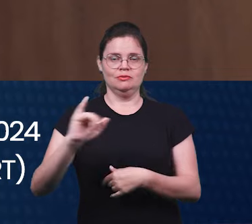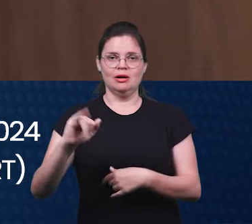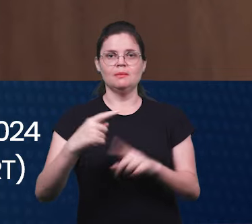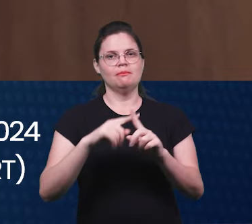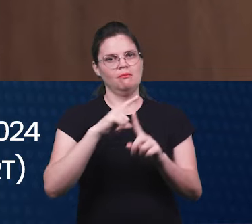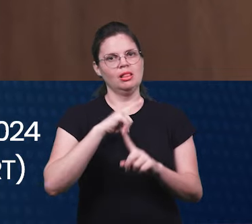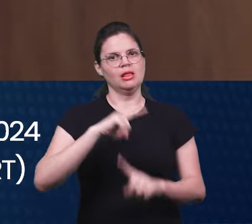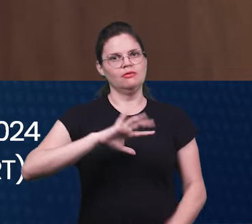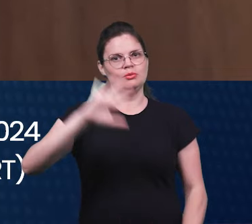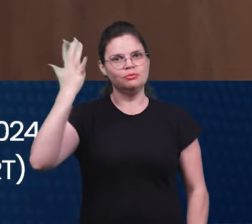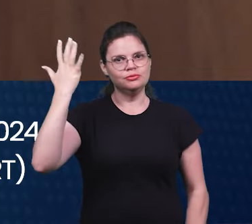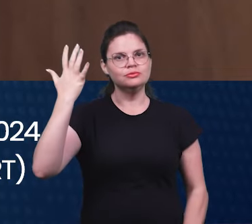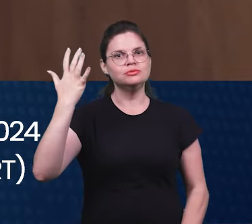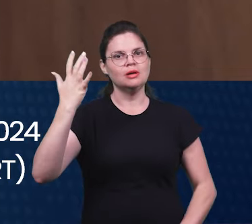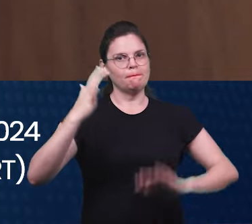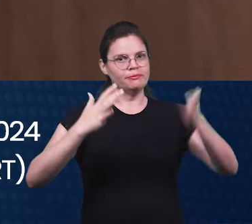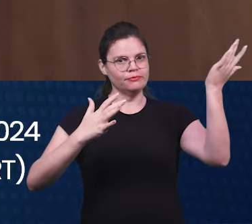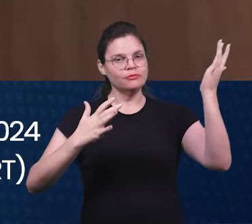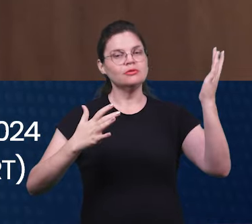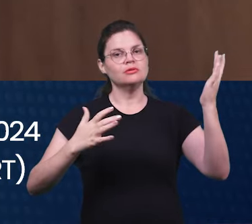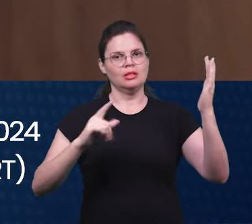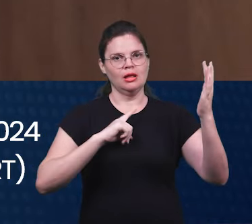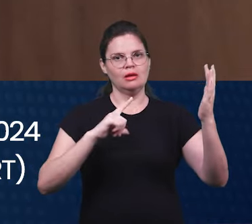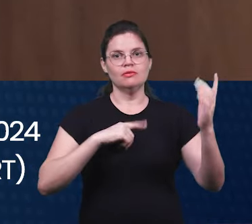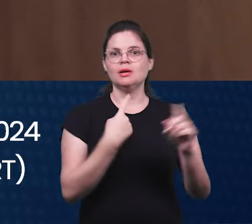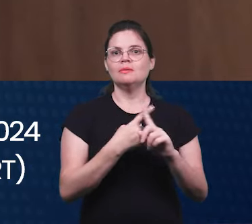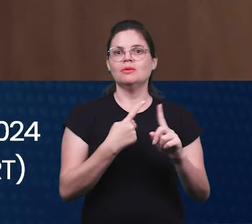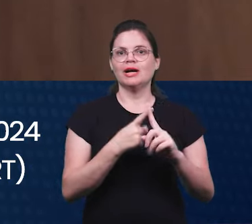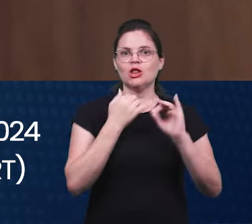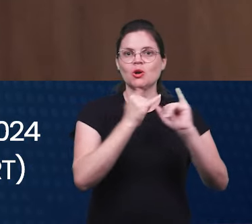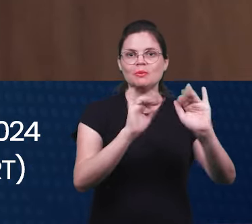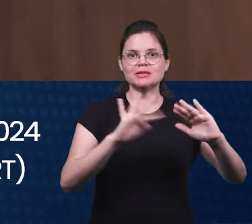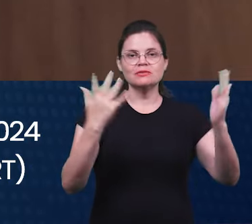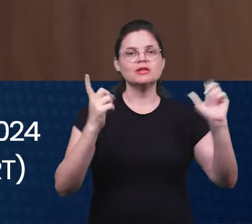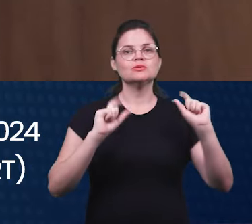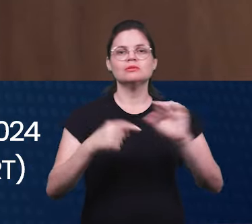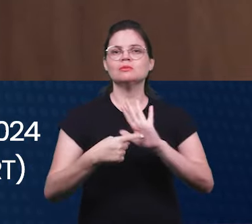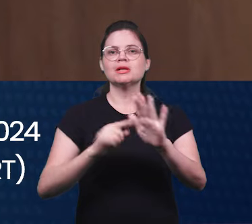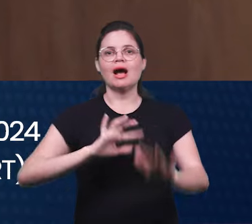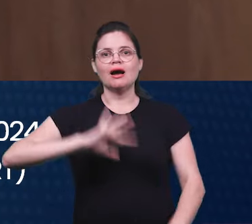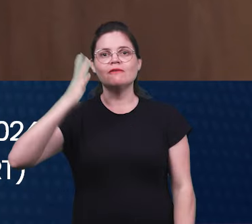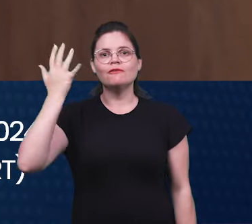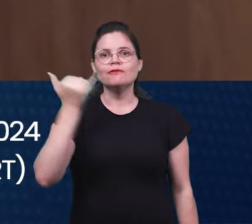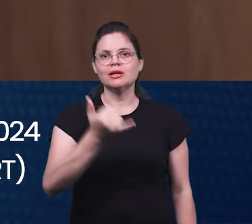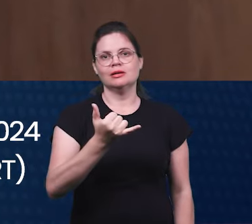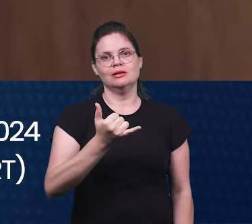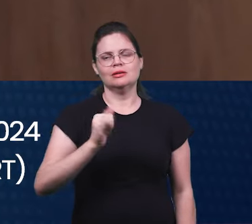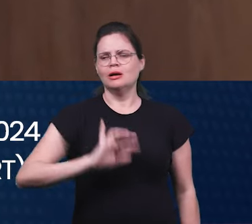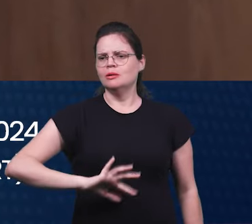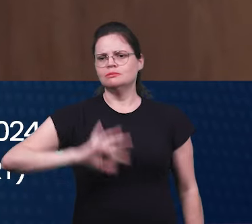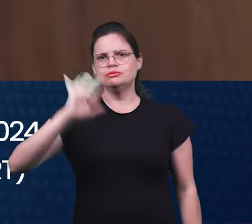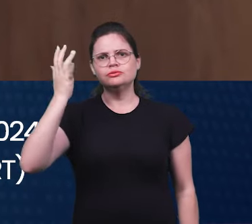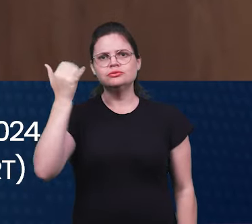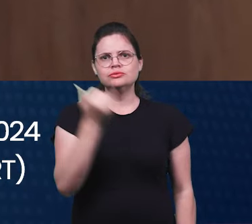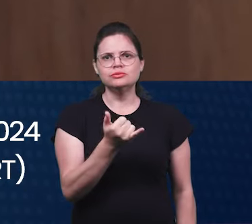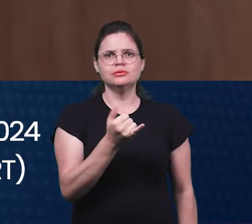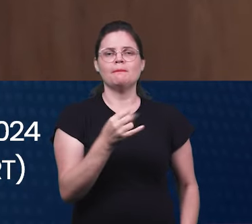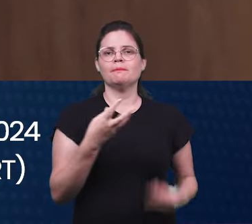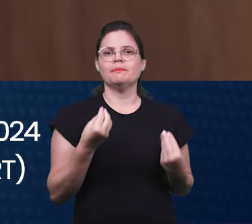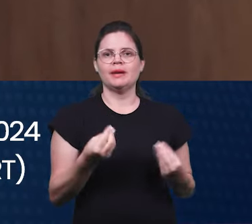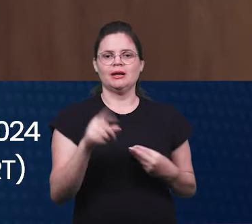sinal. E o trombetas vai falar exatamente disso, porque trombetas são os avisos. Os avisos que estão vindo, os sinais que estão vindo, para